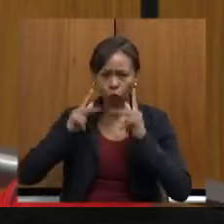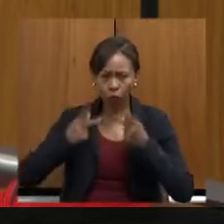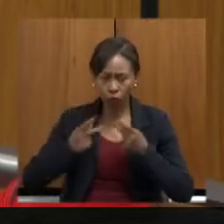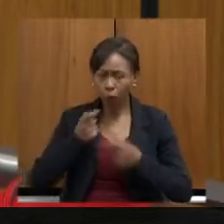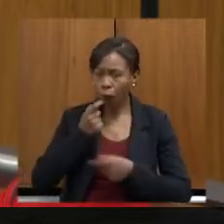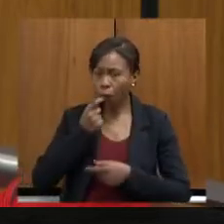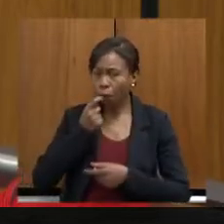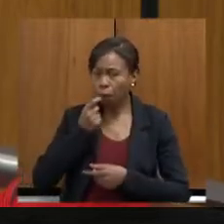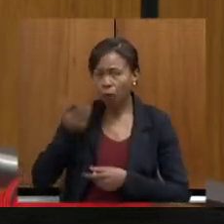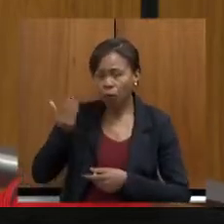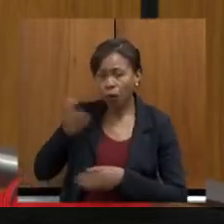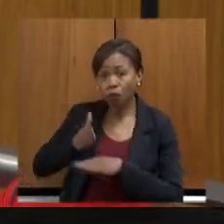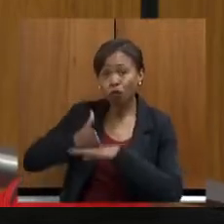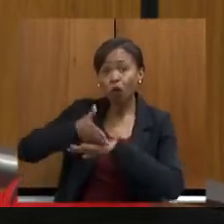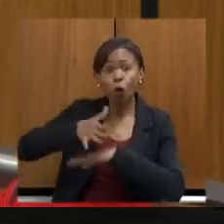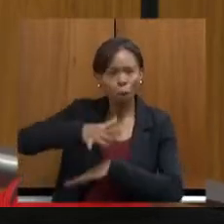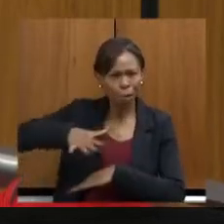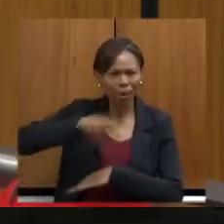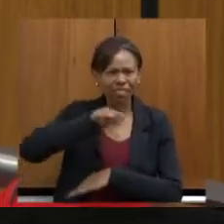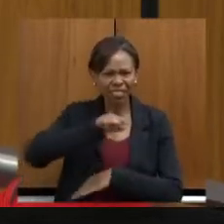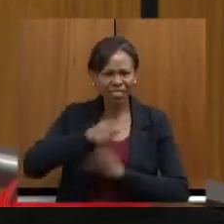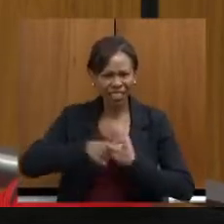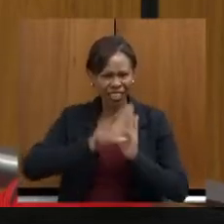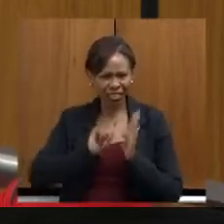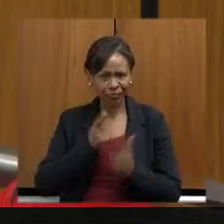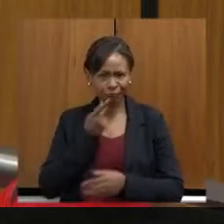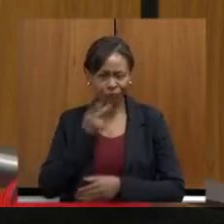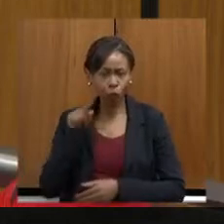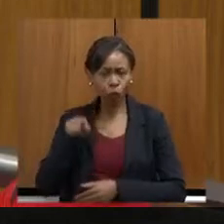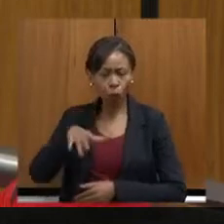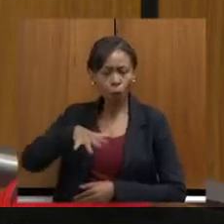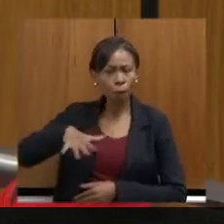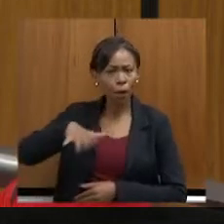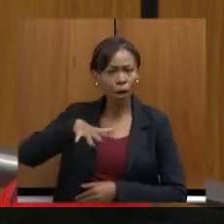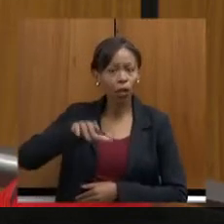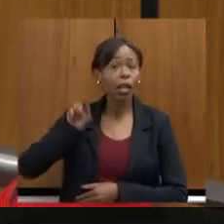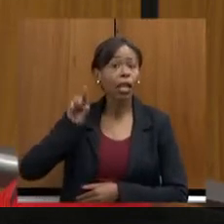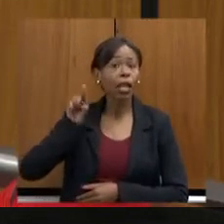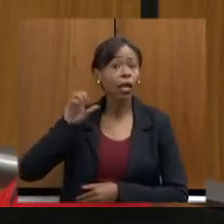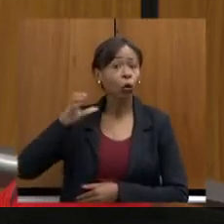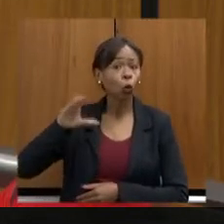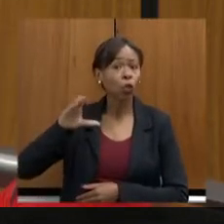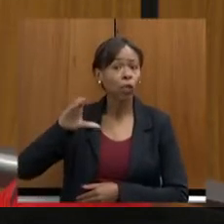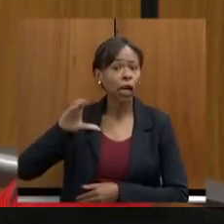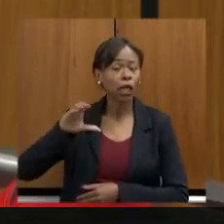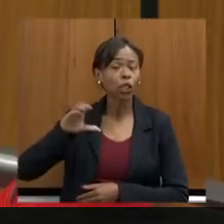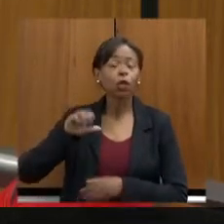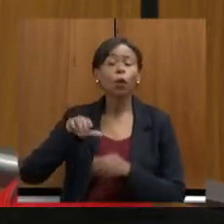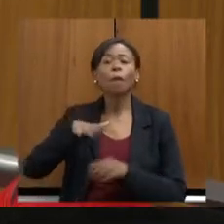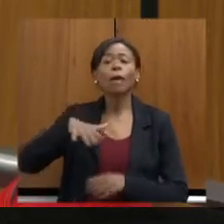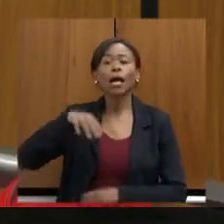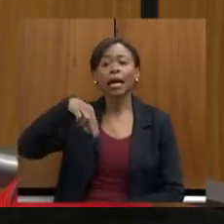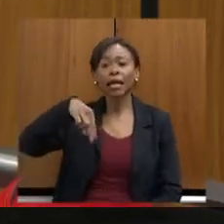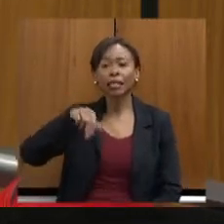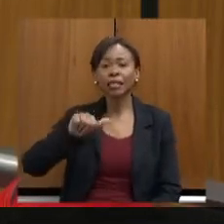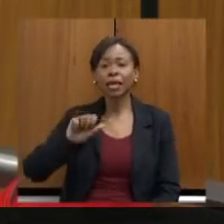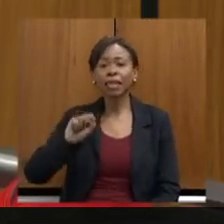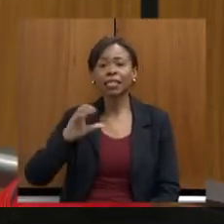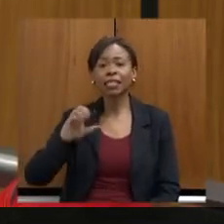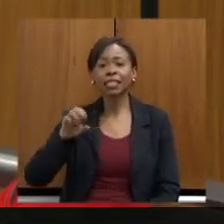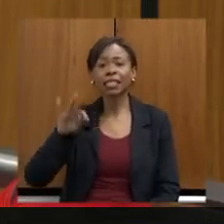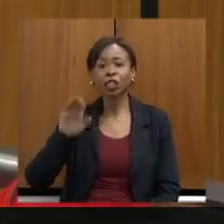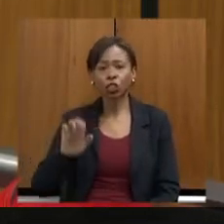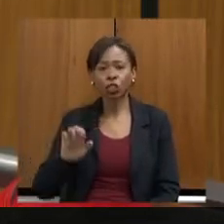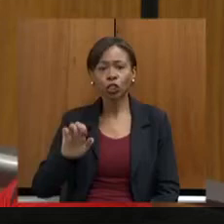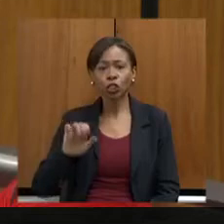recentemente no mesmo bairro que o senhor citou em Contagem na frente dos imperiais é